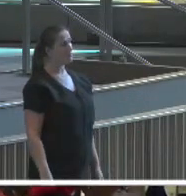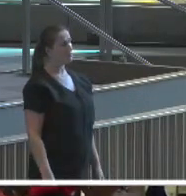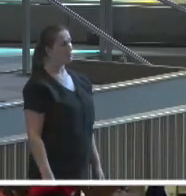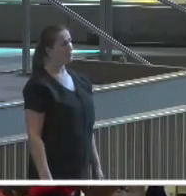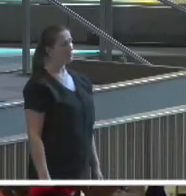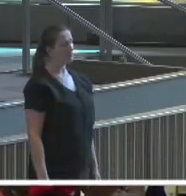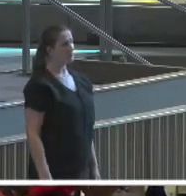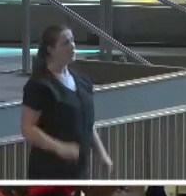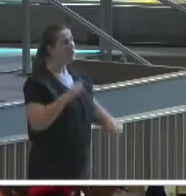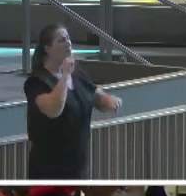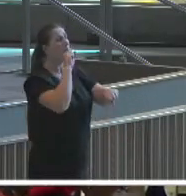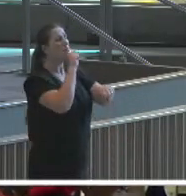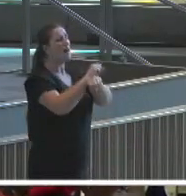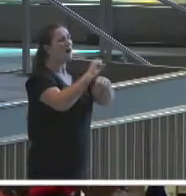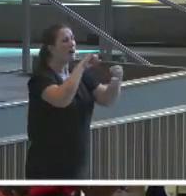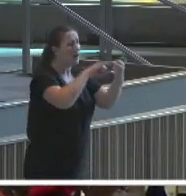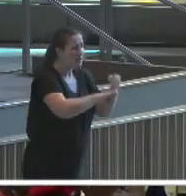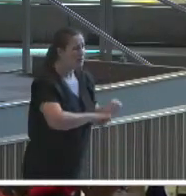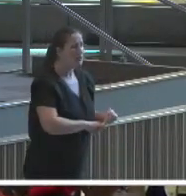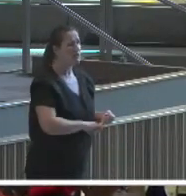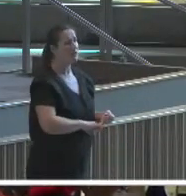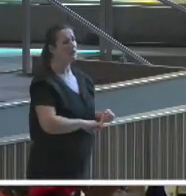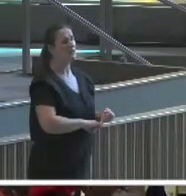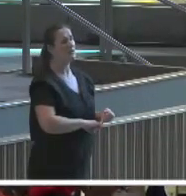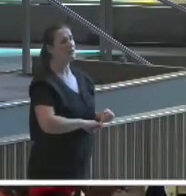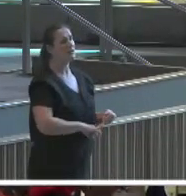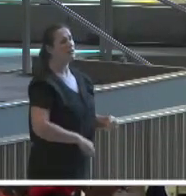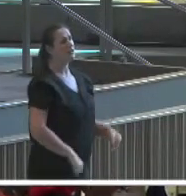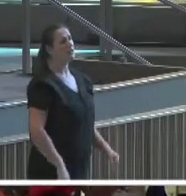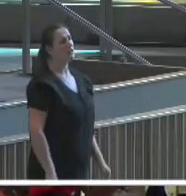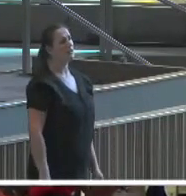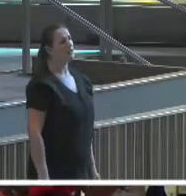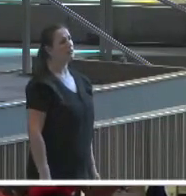larga a mão de ser adúltero,